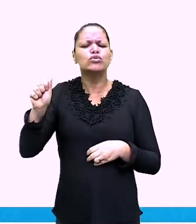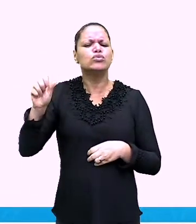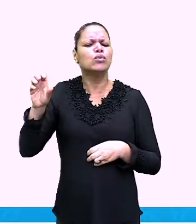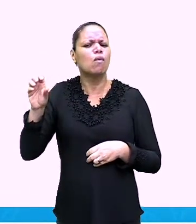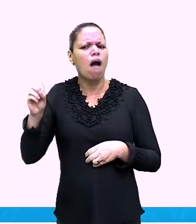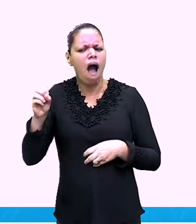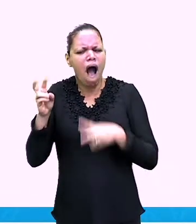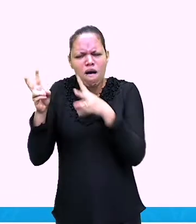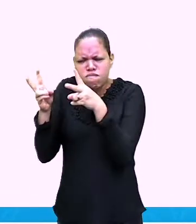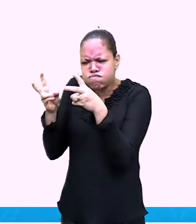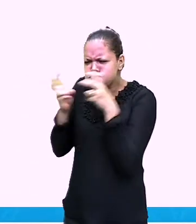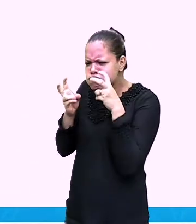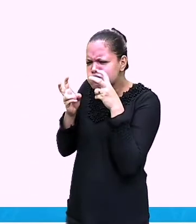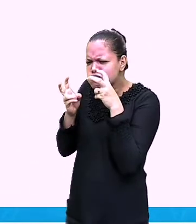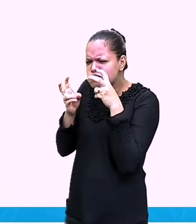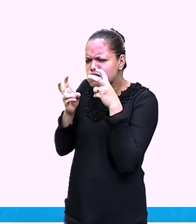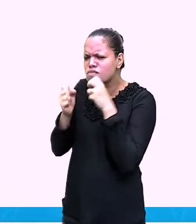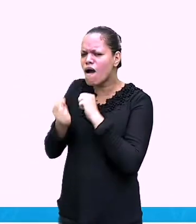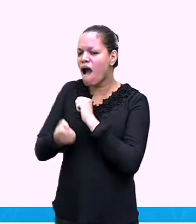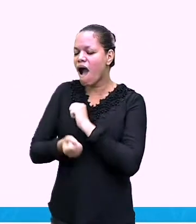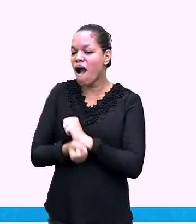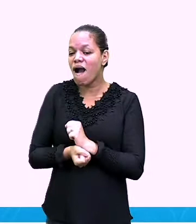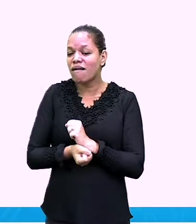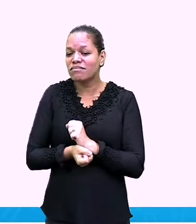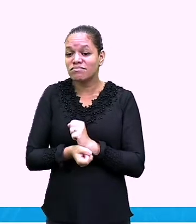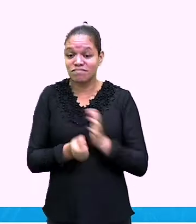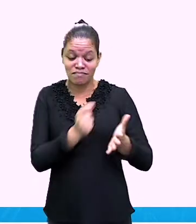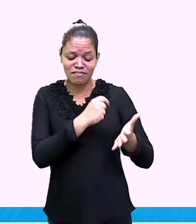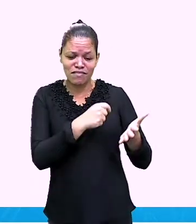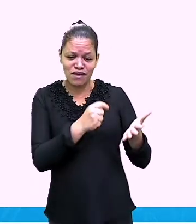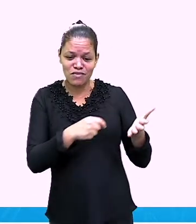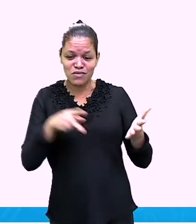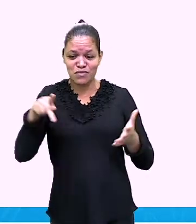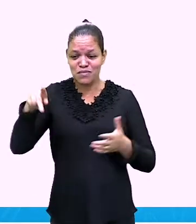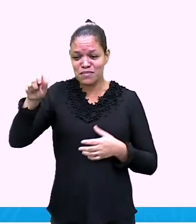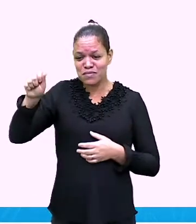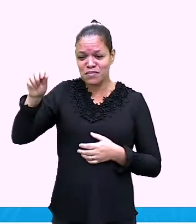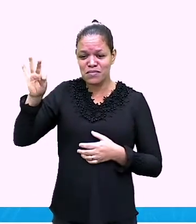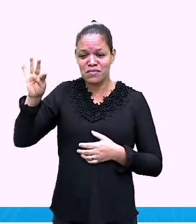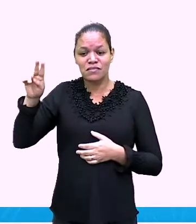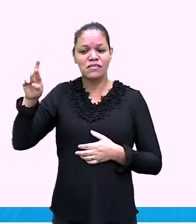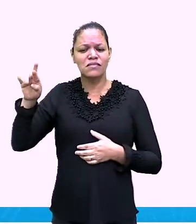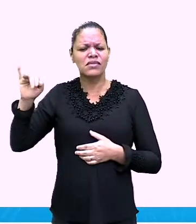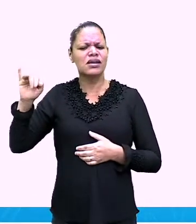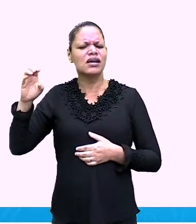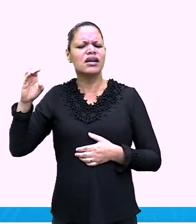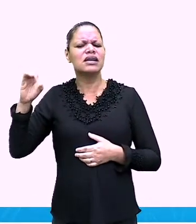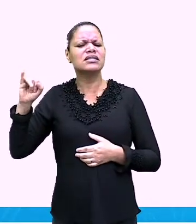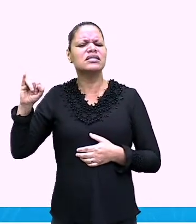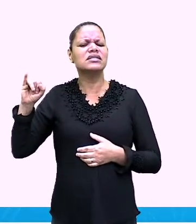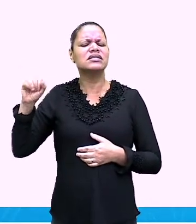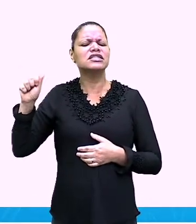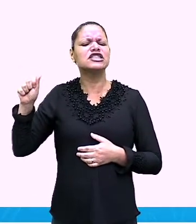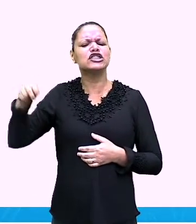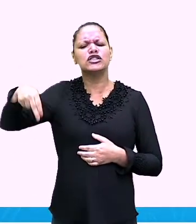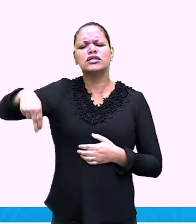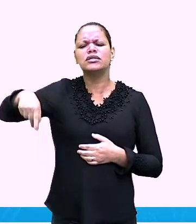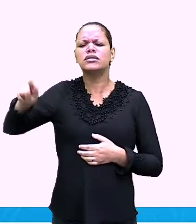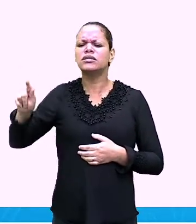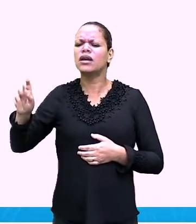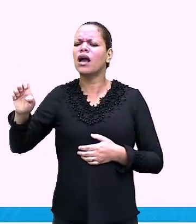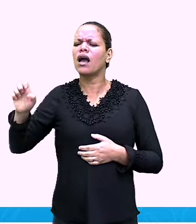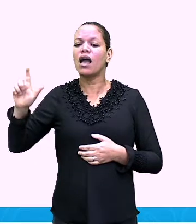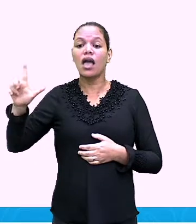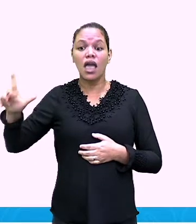João, preste atenção, da autora Patrícia Engel, ilustrado por Edu. Então, a gente vai estar lendo esse